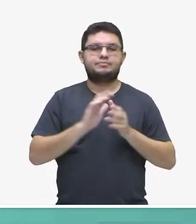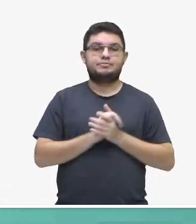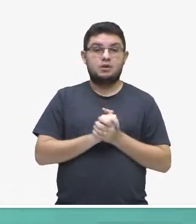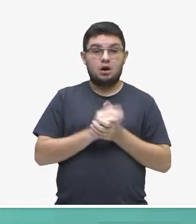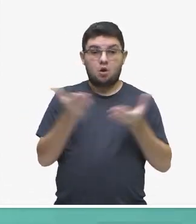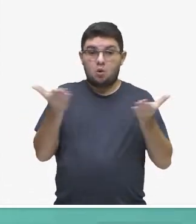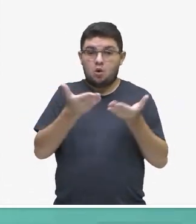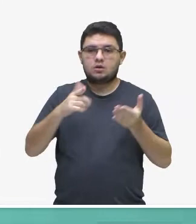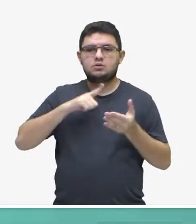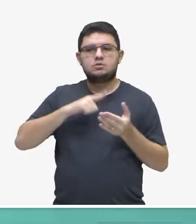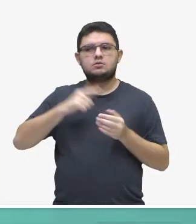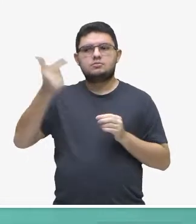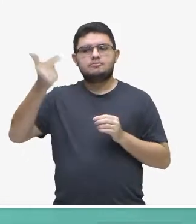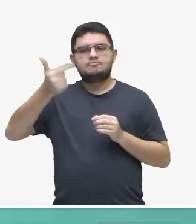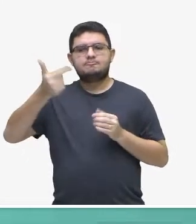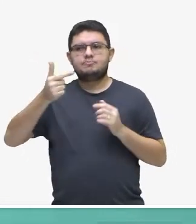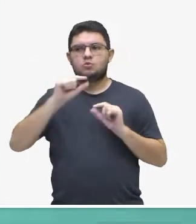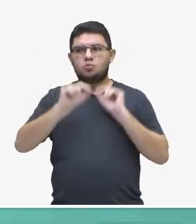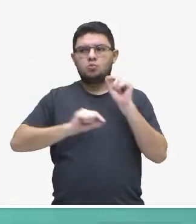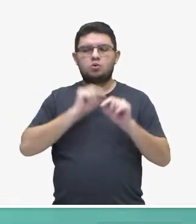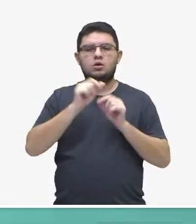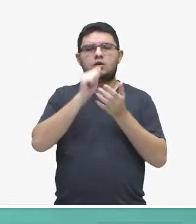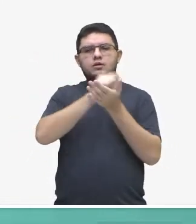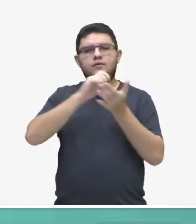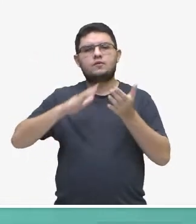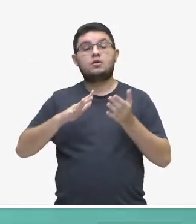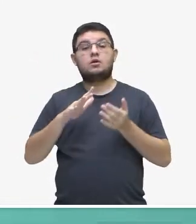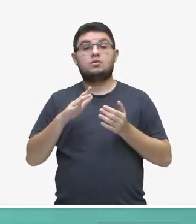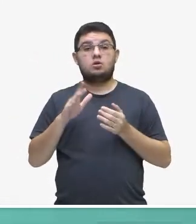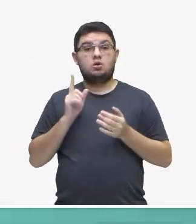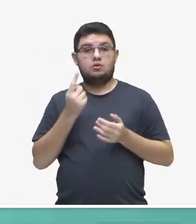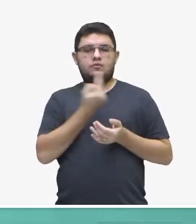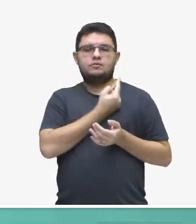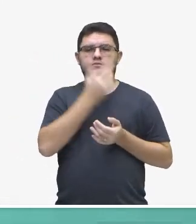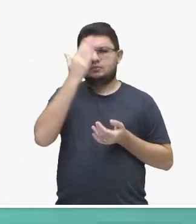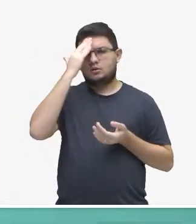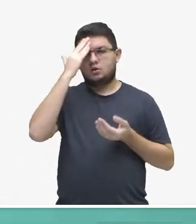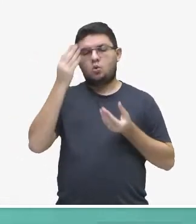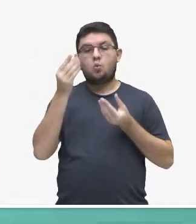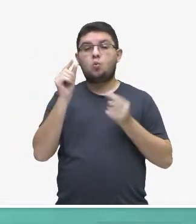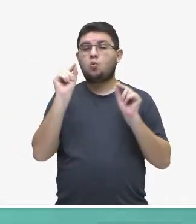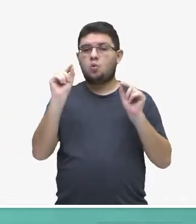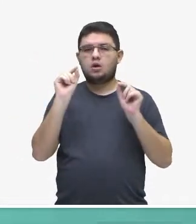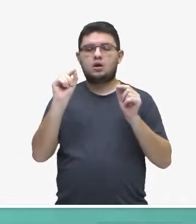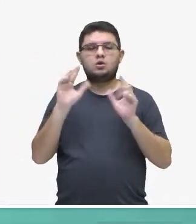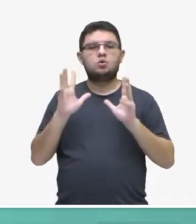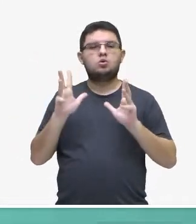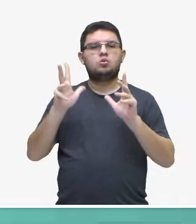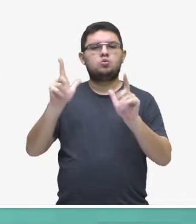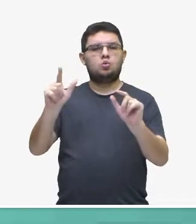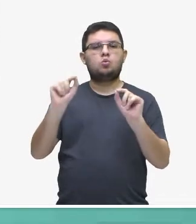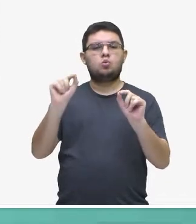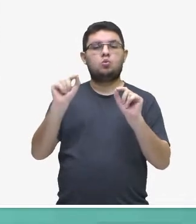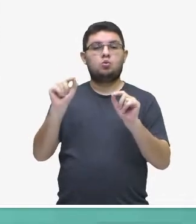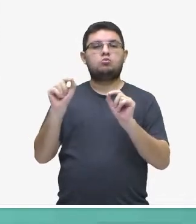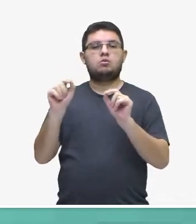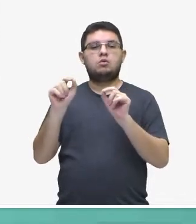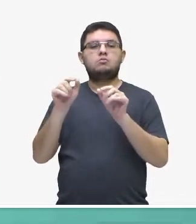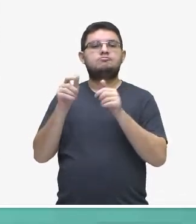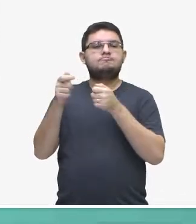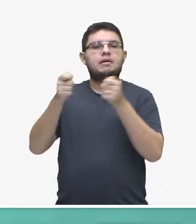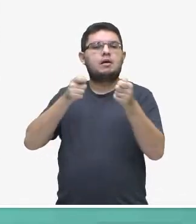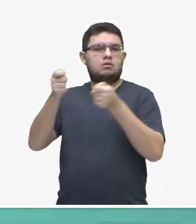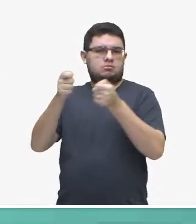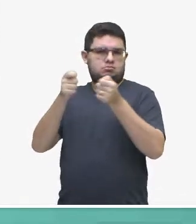vamos entender todas as ações que ocorreram nessa atividade anterior aí, nessa imagem com as personagens. Vamos lá.